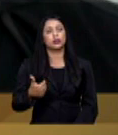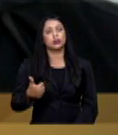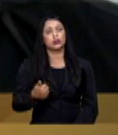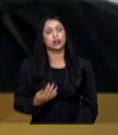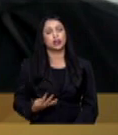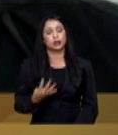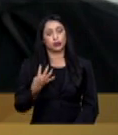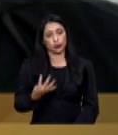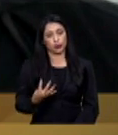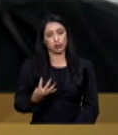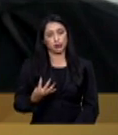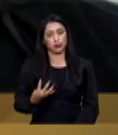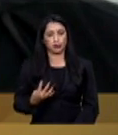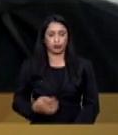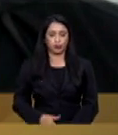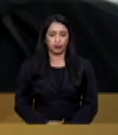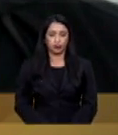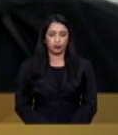2014.